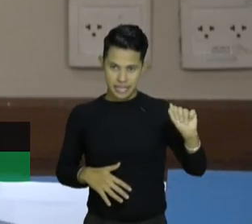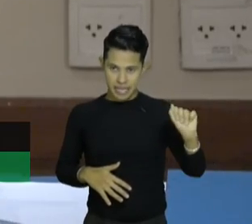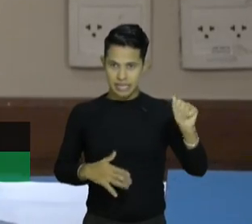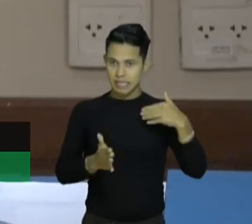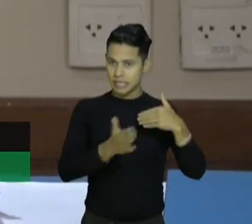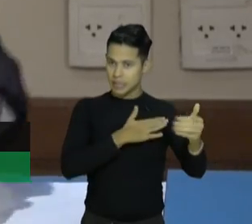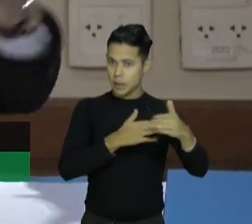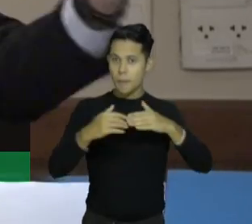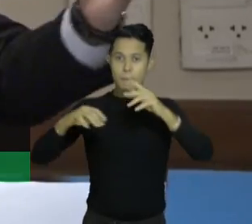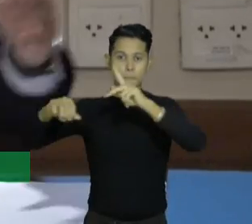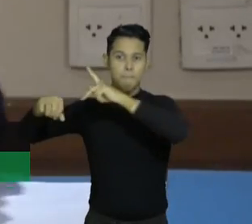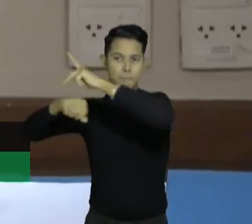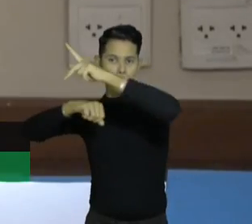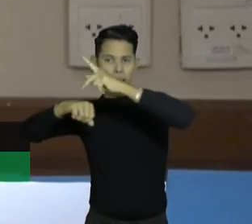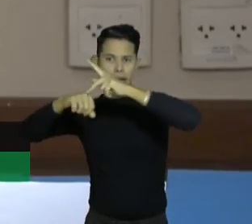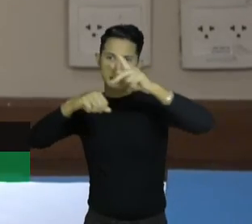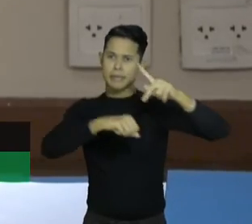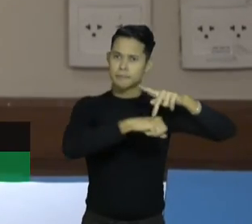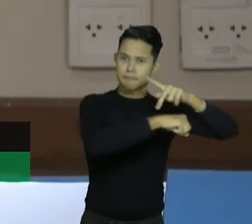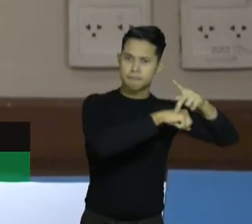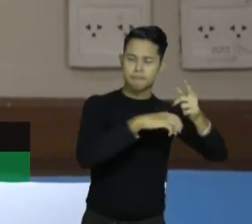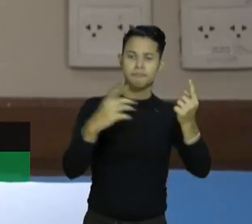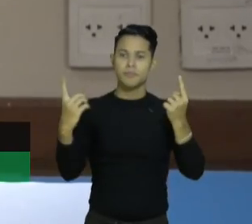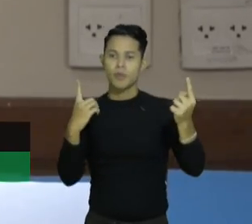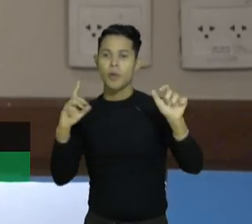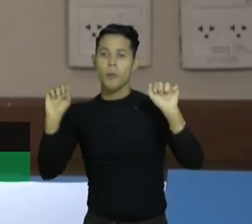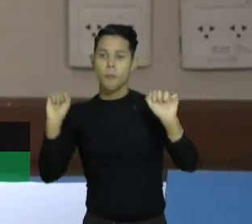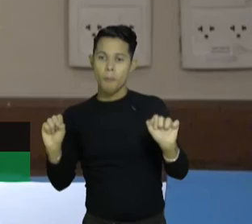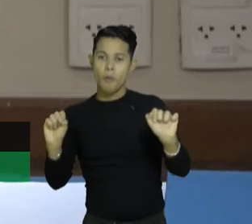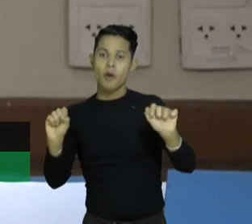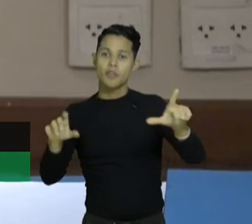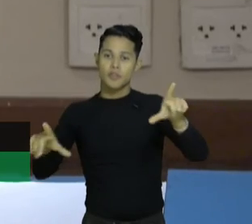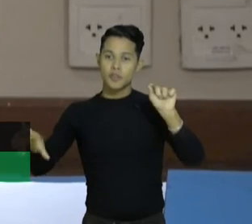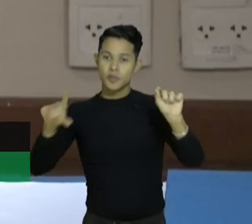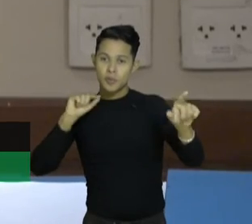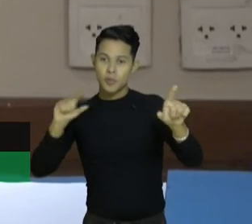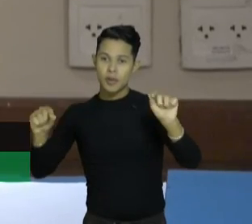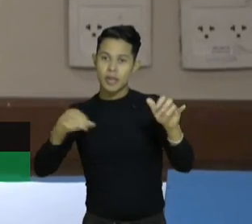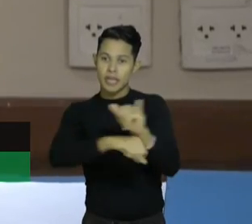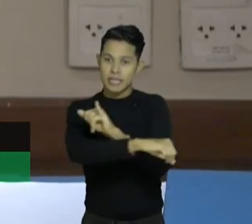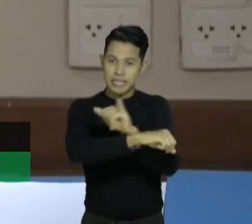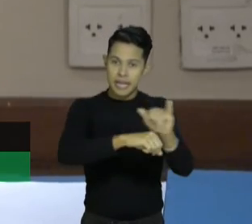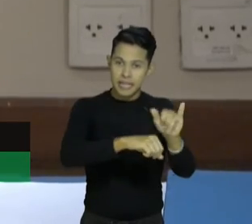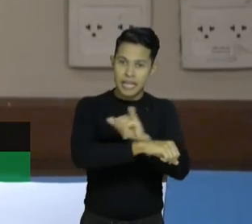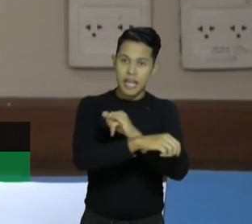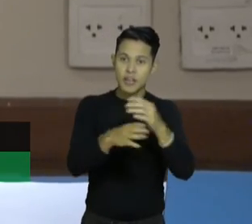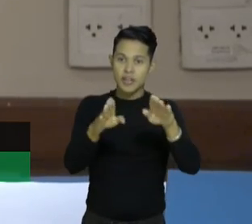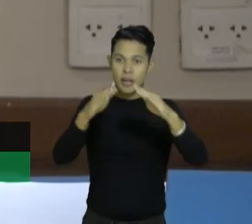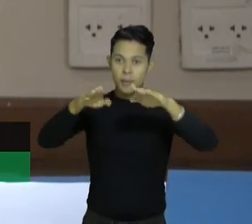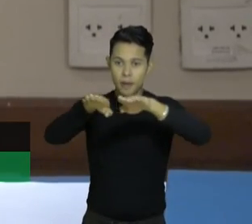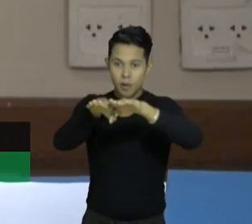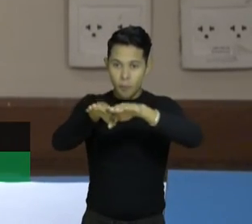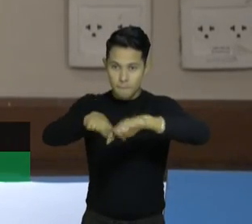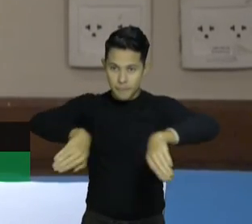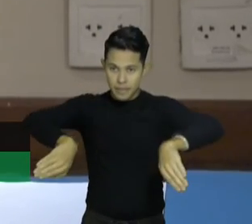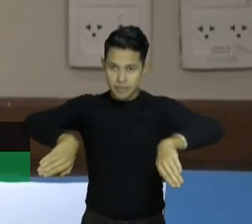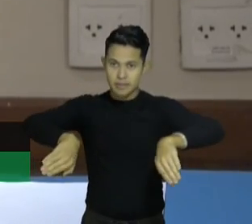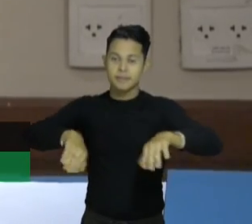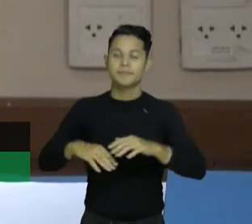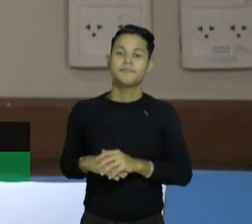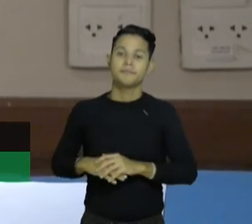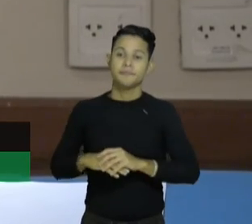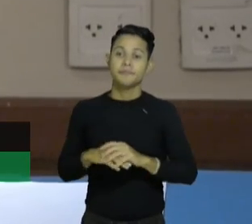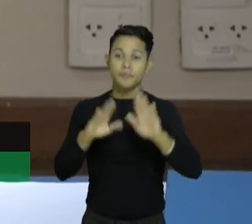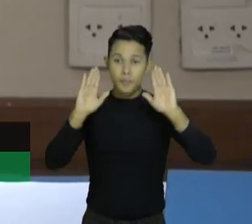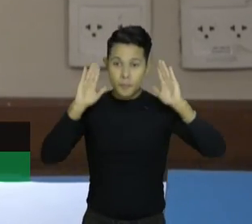países podem os blocos né Podem eventualmente adotar medidas antidumping medidas compensatórias ou salvaguardas globais